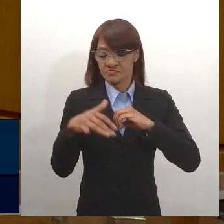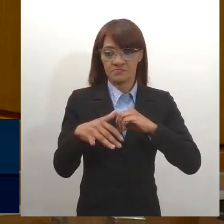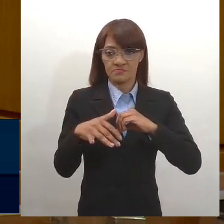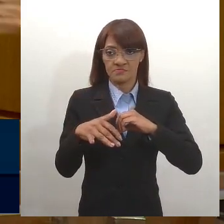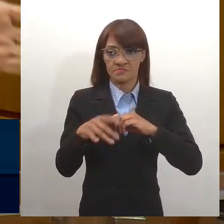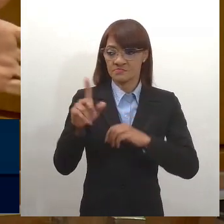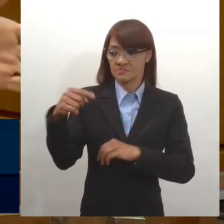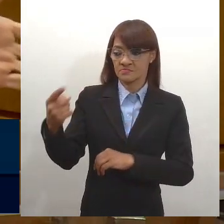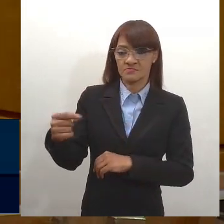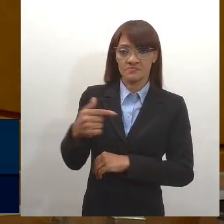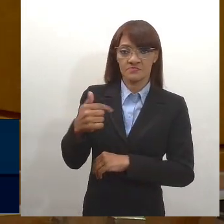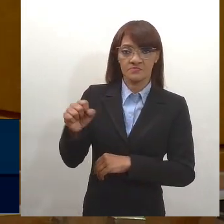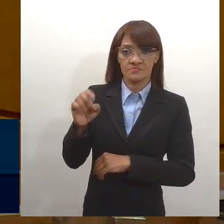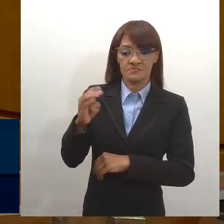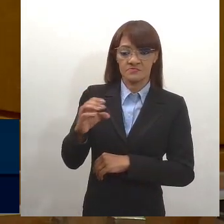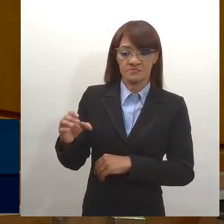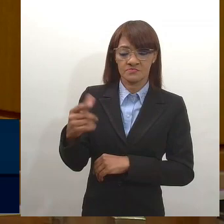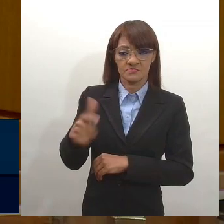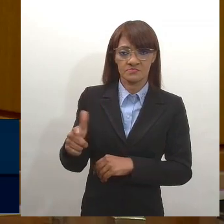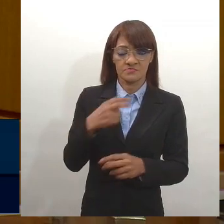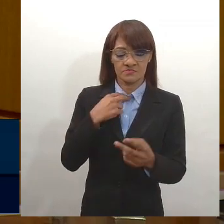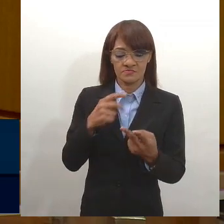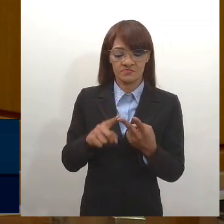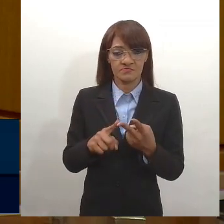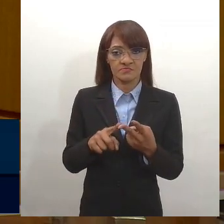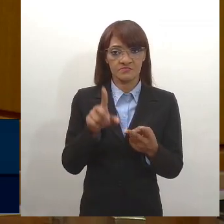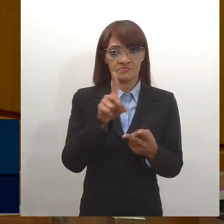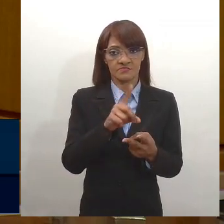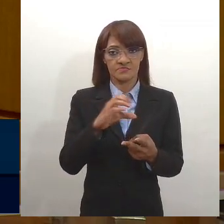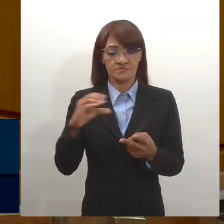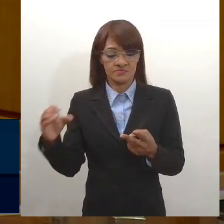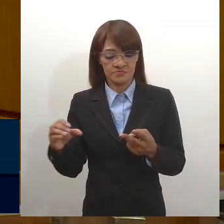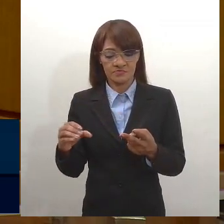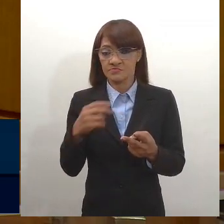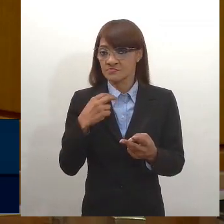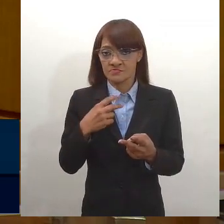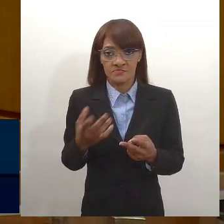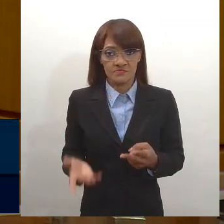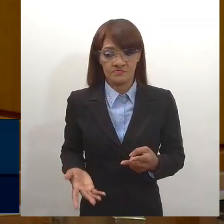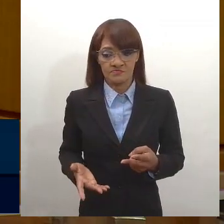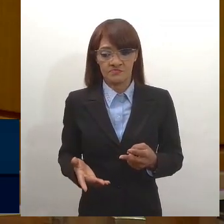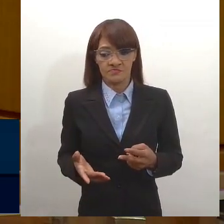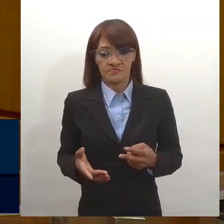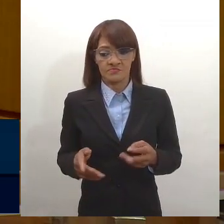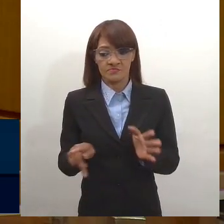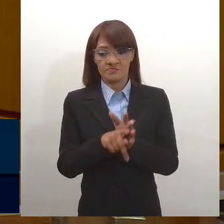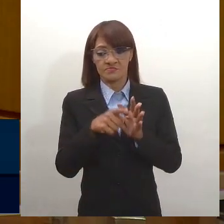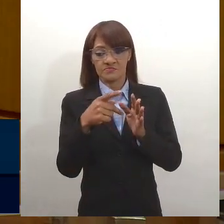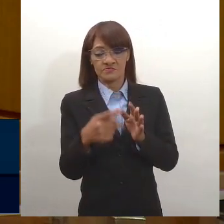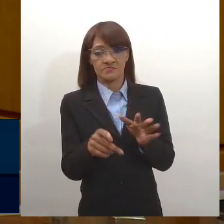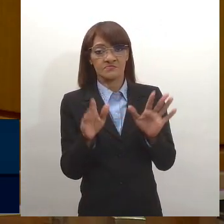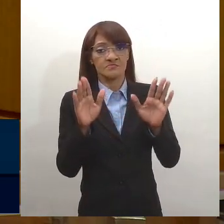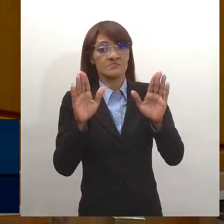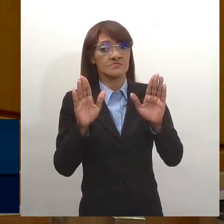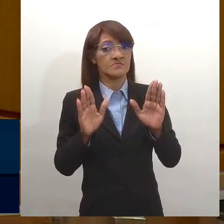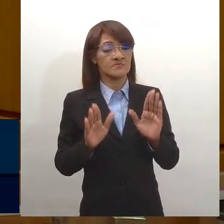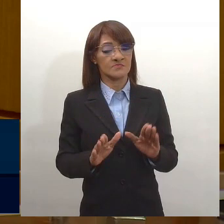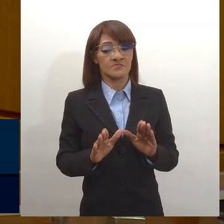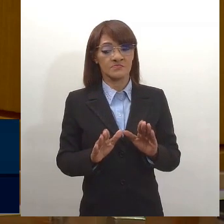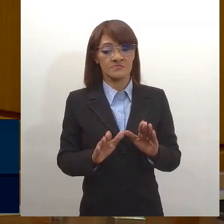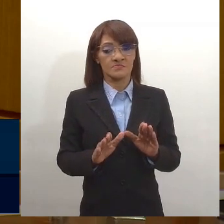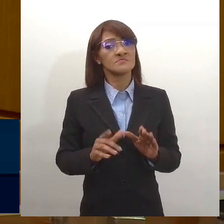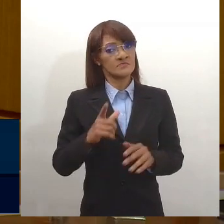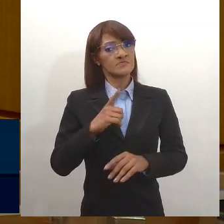defesa civil não pode atender, depois que a rede está colocada lá, pressupõe-se que a água está chegando. Se a água não chega,